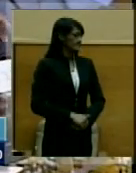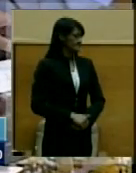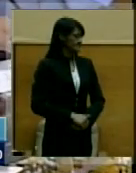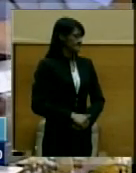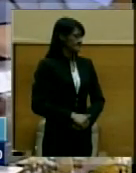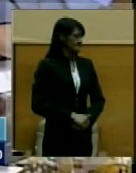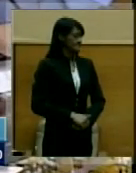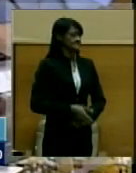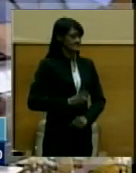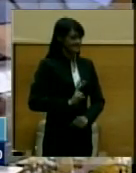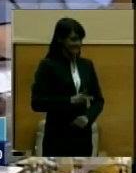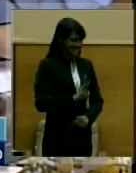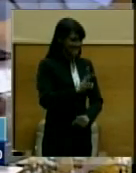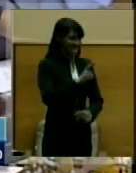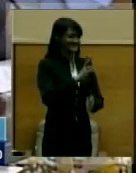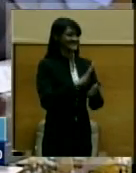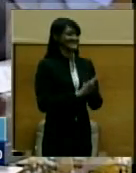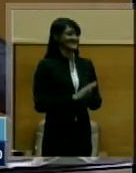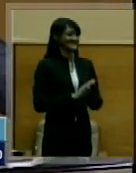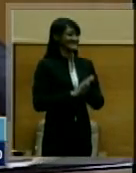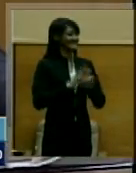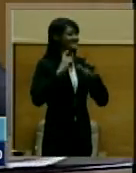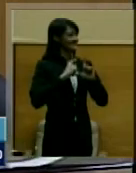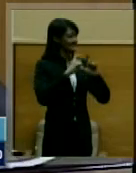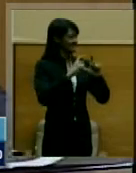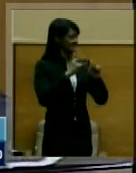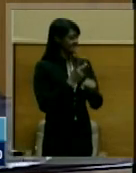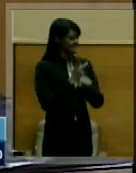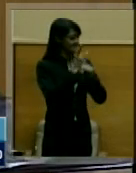Decisão da comissão, concessão de Medalha do Mérito de